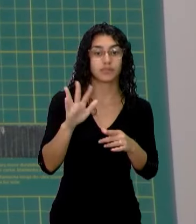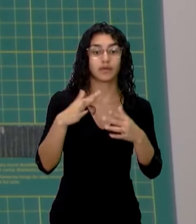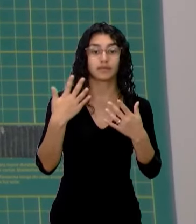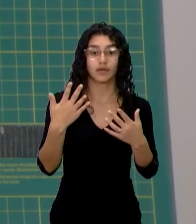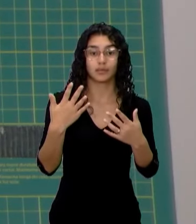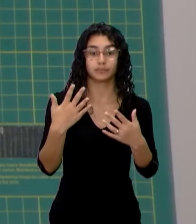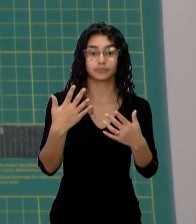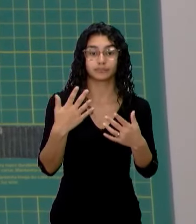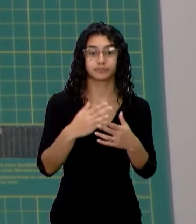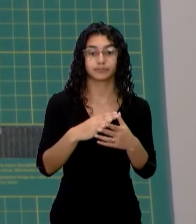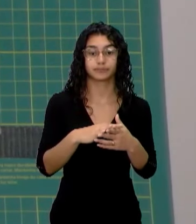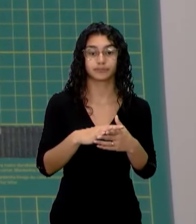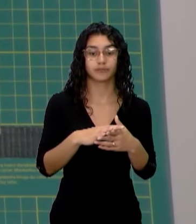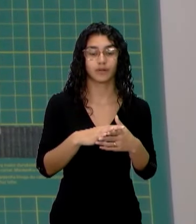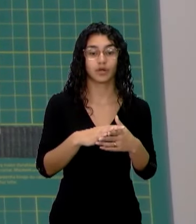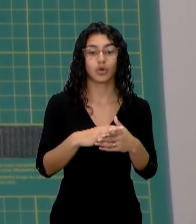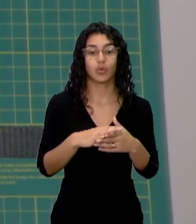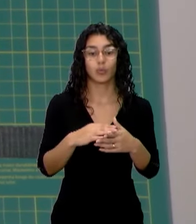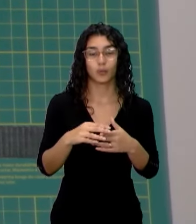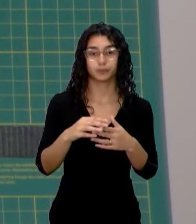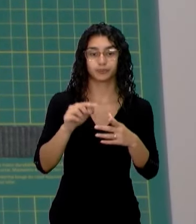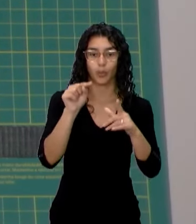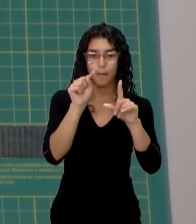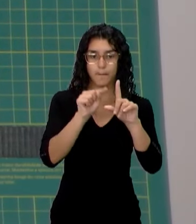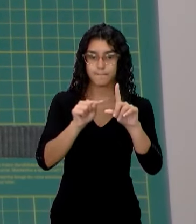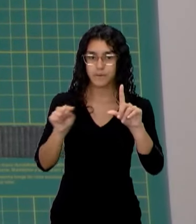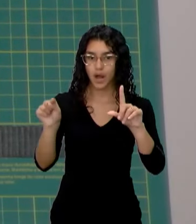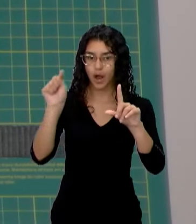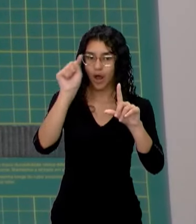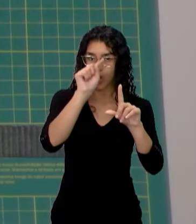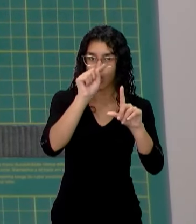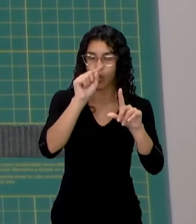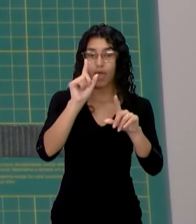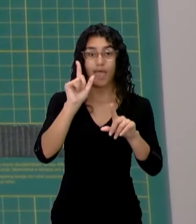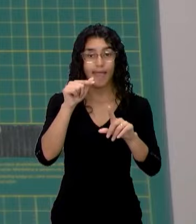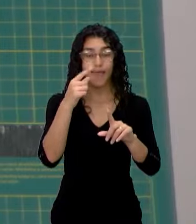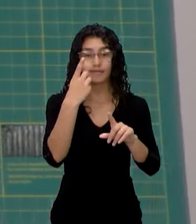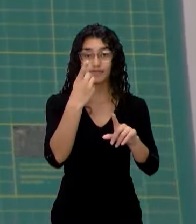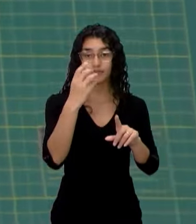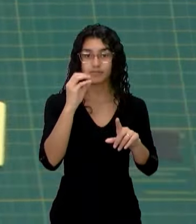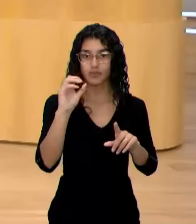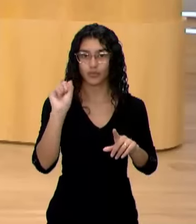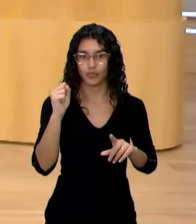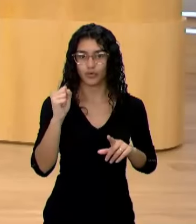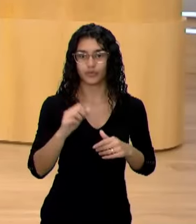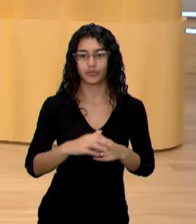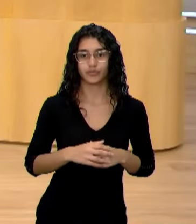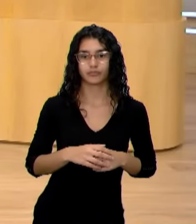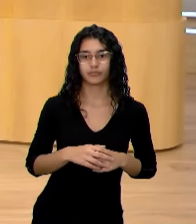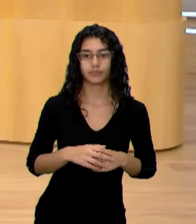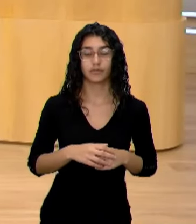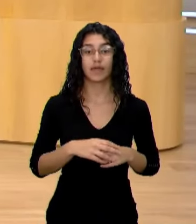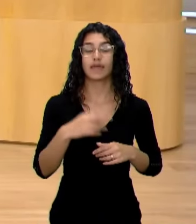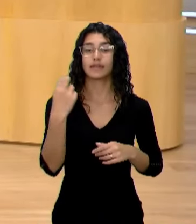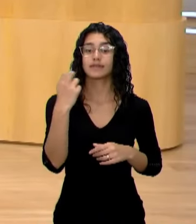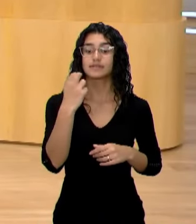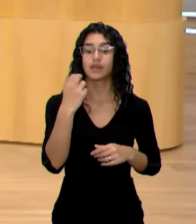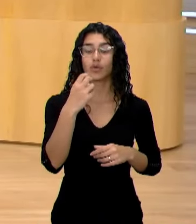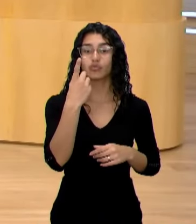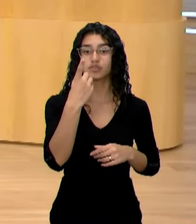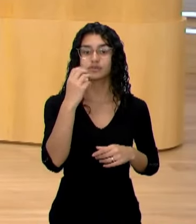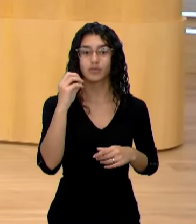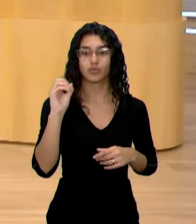quer dizer que esse ângulo aqui, ó, ele é um ângulo de 108. Pronto. Então eu tenho 5 ângulos de